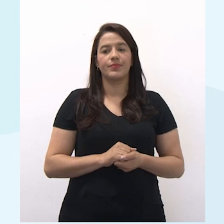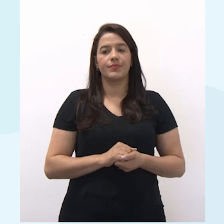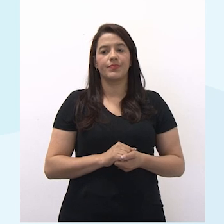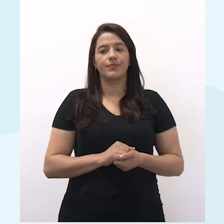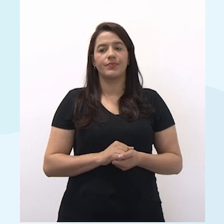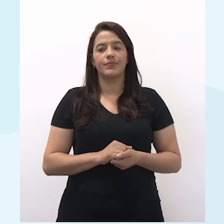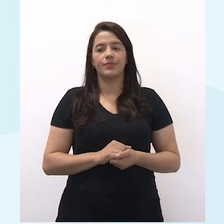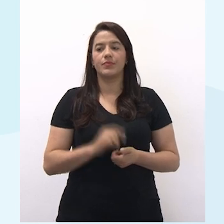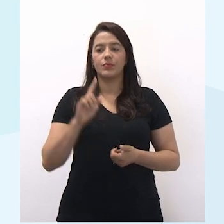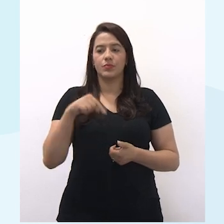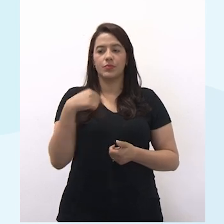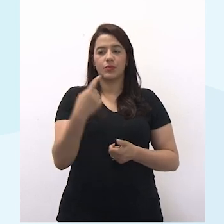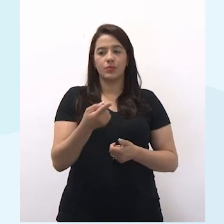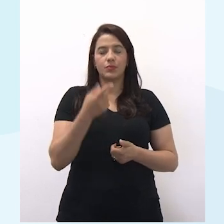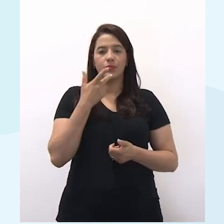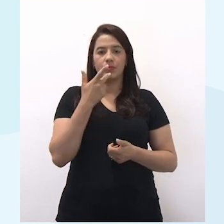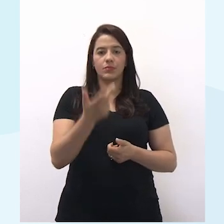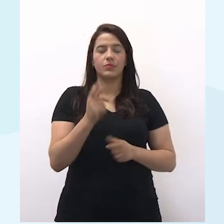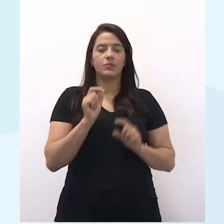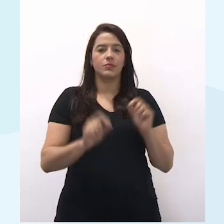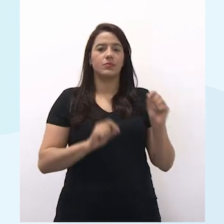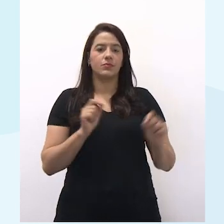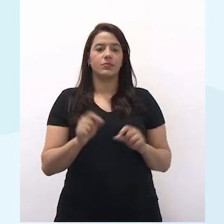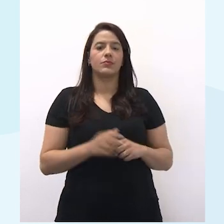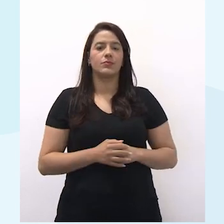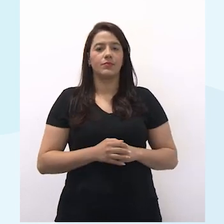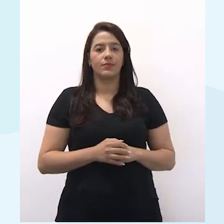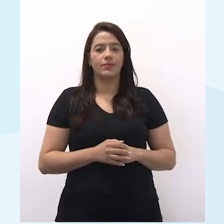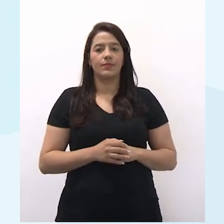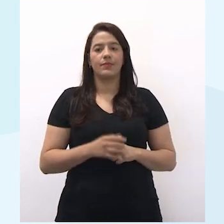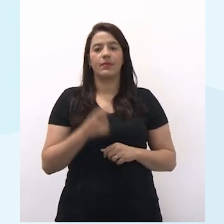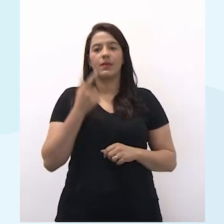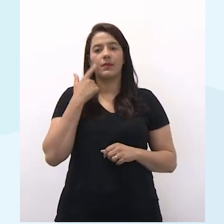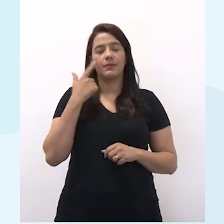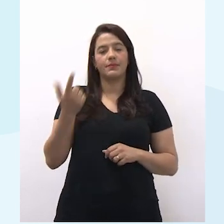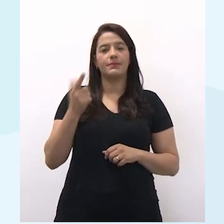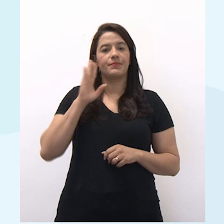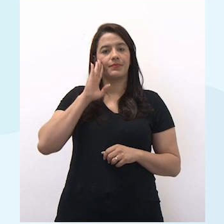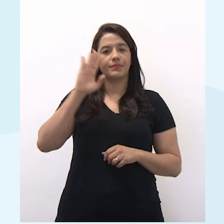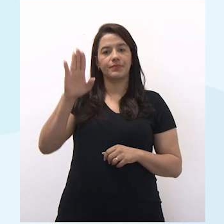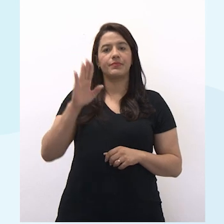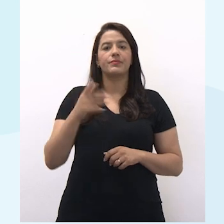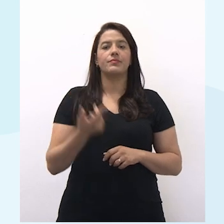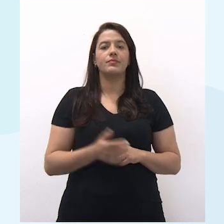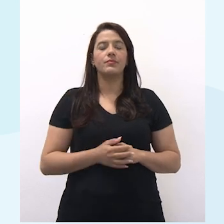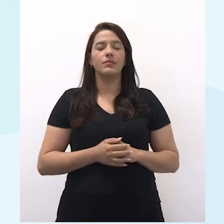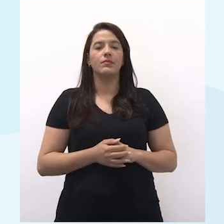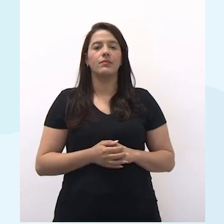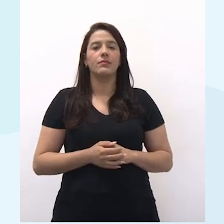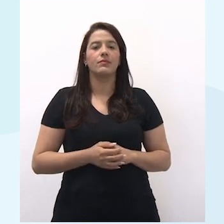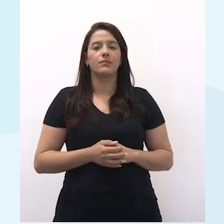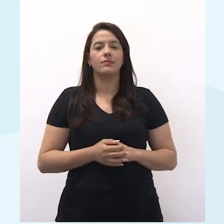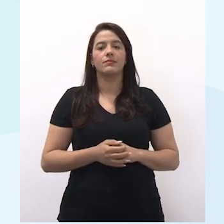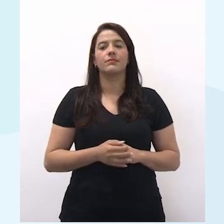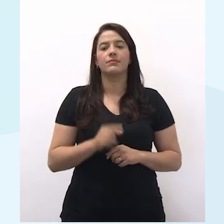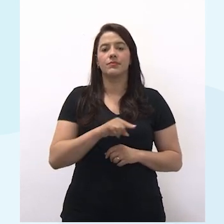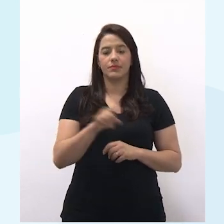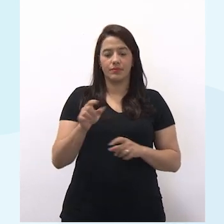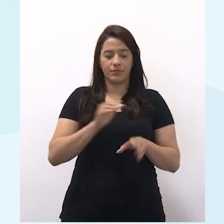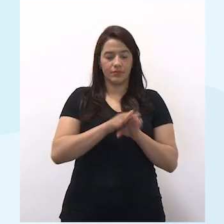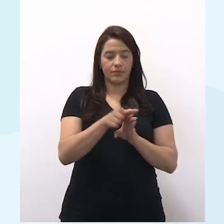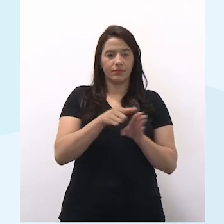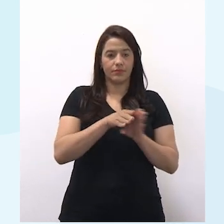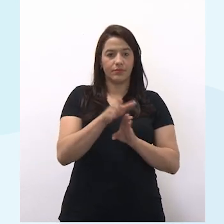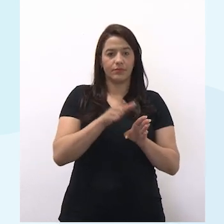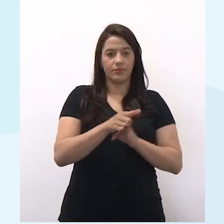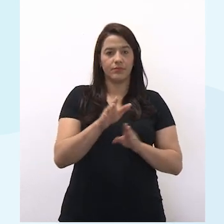slide, a gente vai falar sobre os atores, né? Ainda aí nessa questão Sim. do conselho de classe,